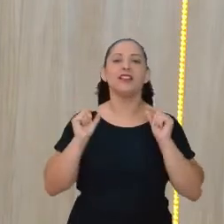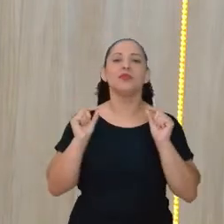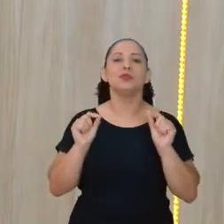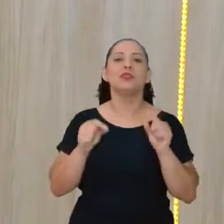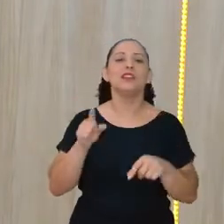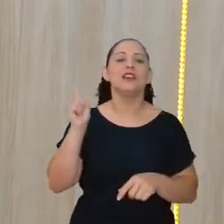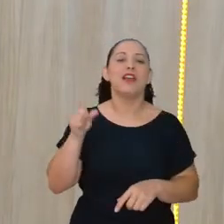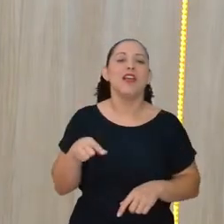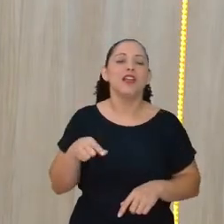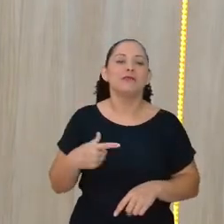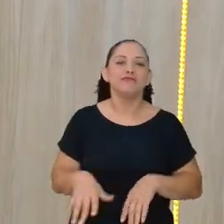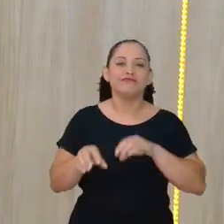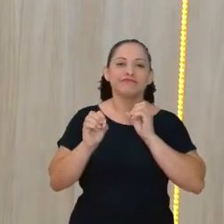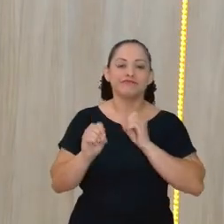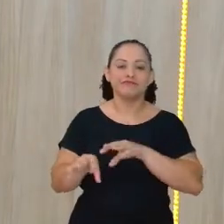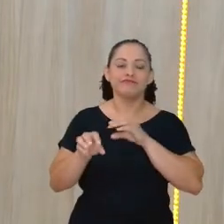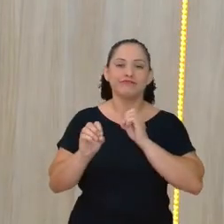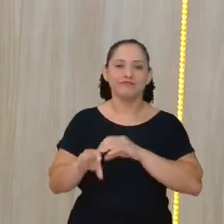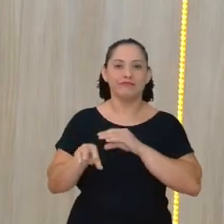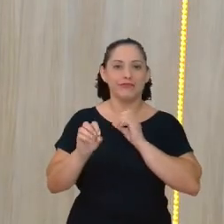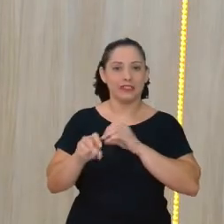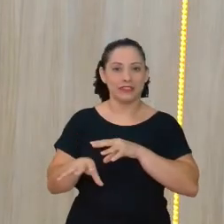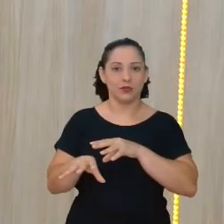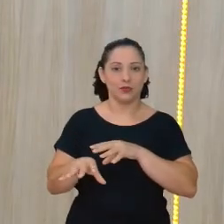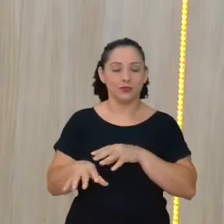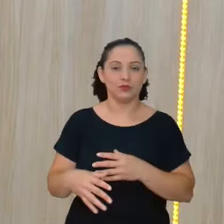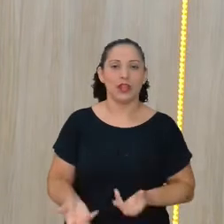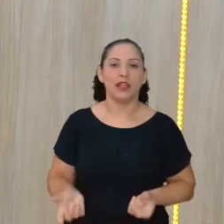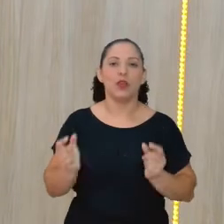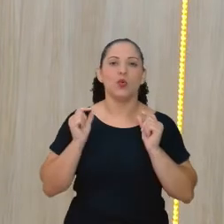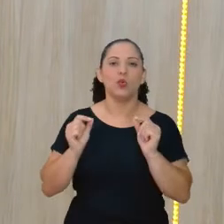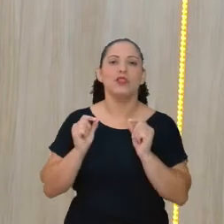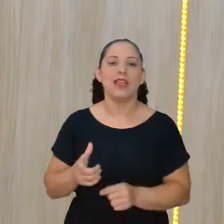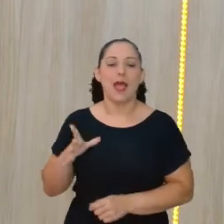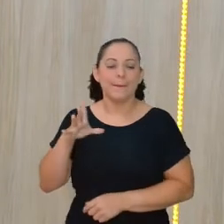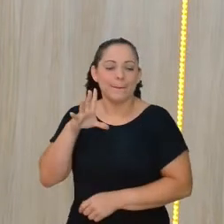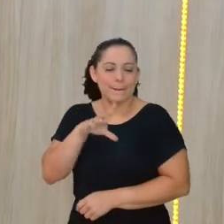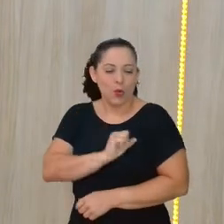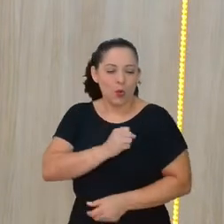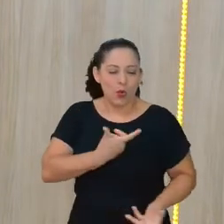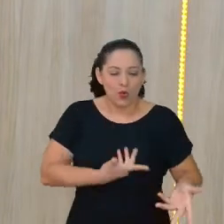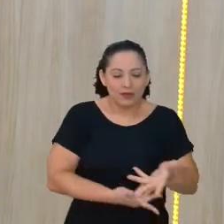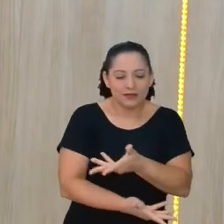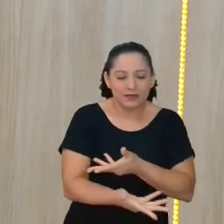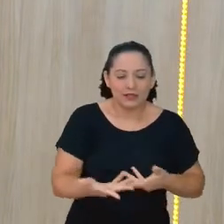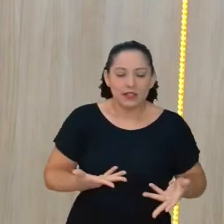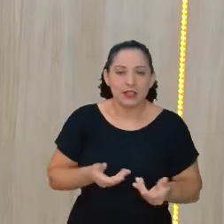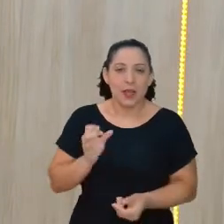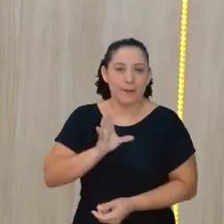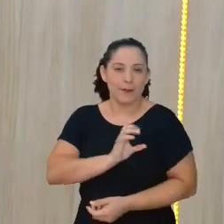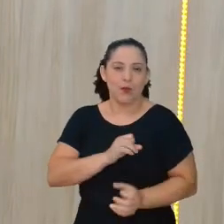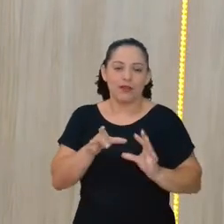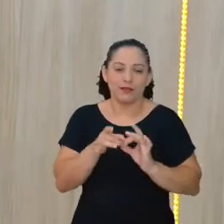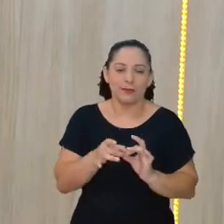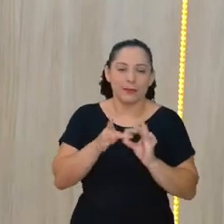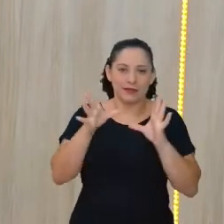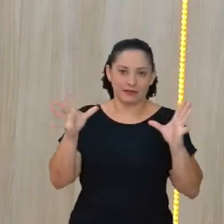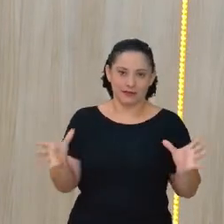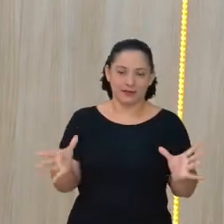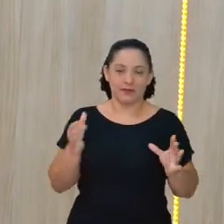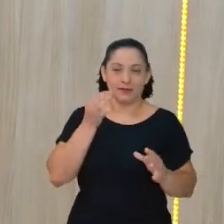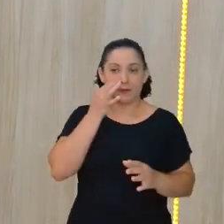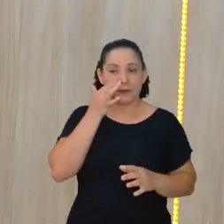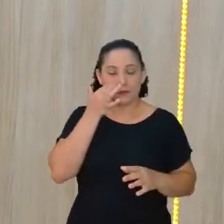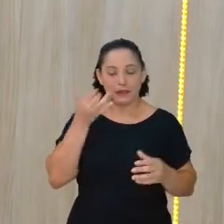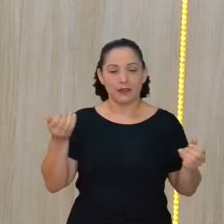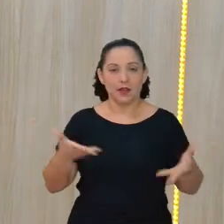é educação de fato, de educação com amor, de educação enquanto liberdade, tá? Então, eu quero trazer